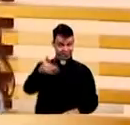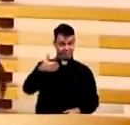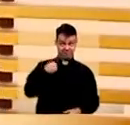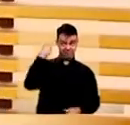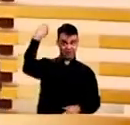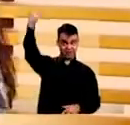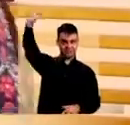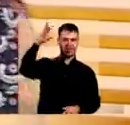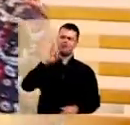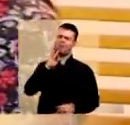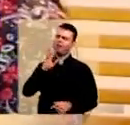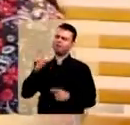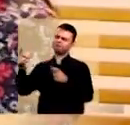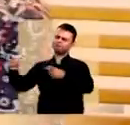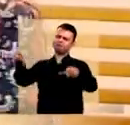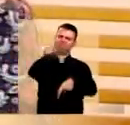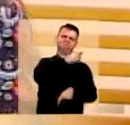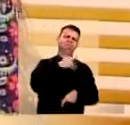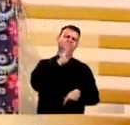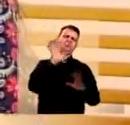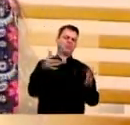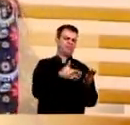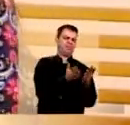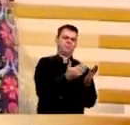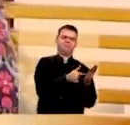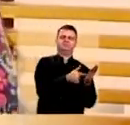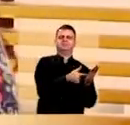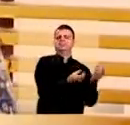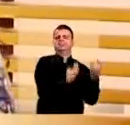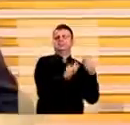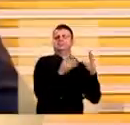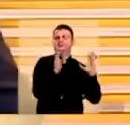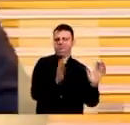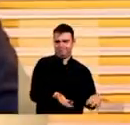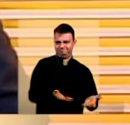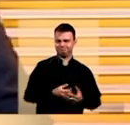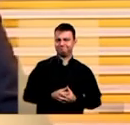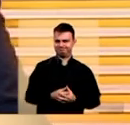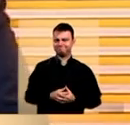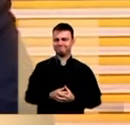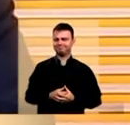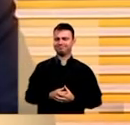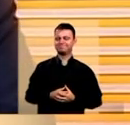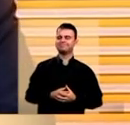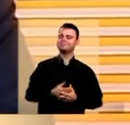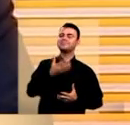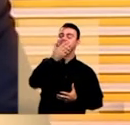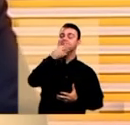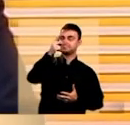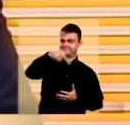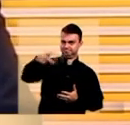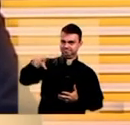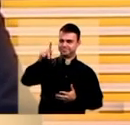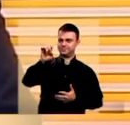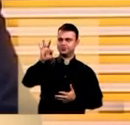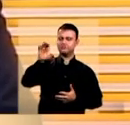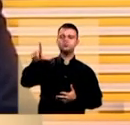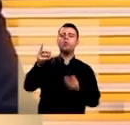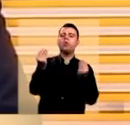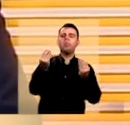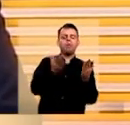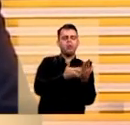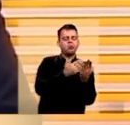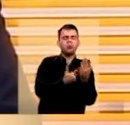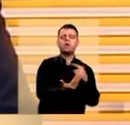tudo. Tudo. Né? E é isso. Professor, e o senhor? que significa a leitura na vida